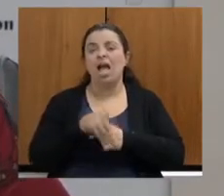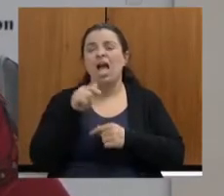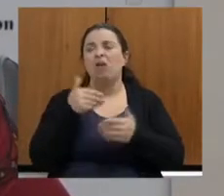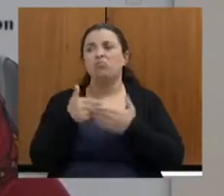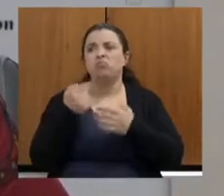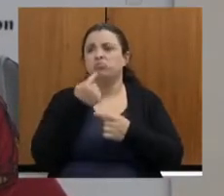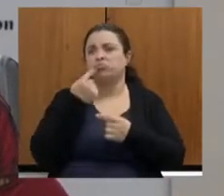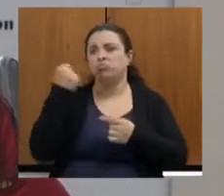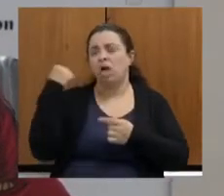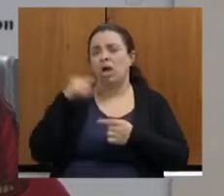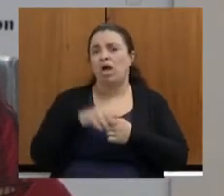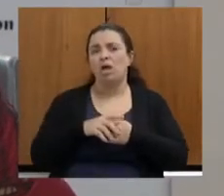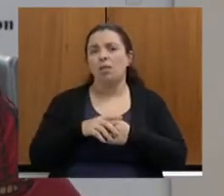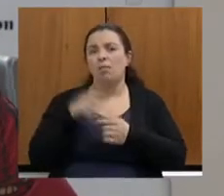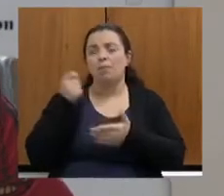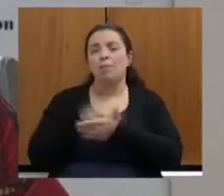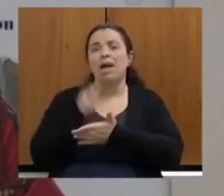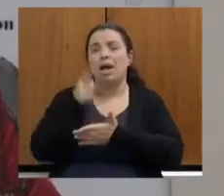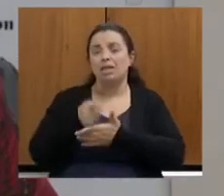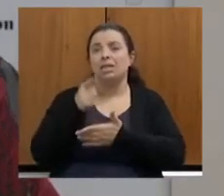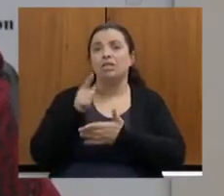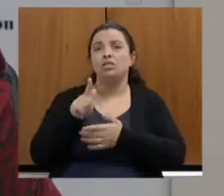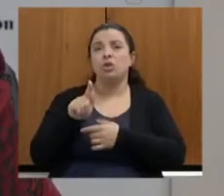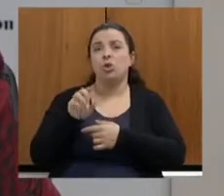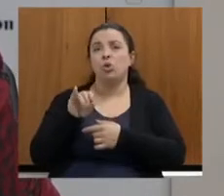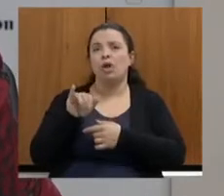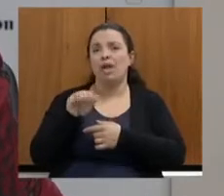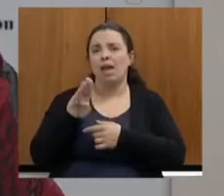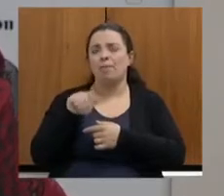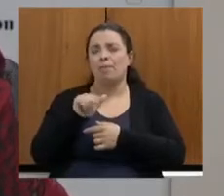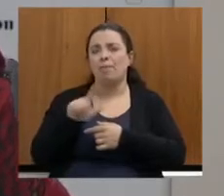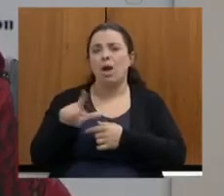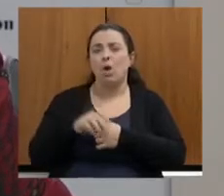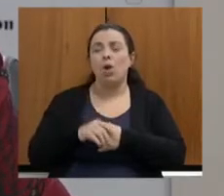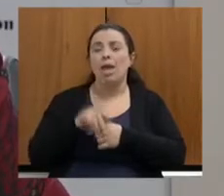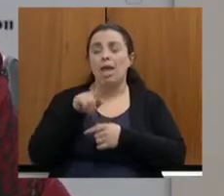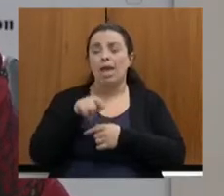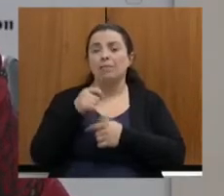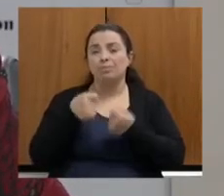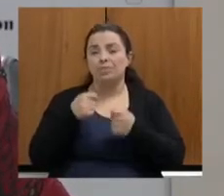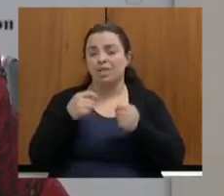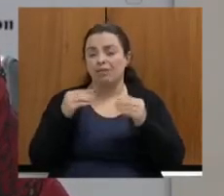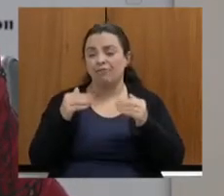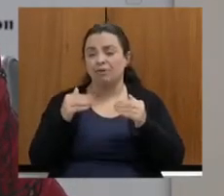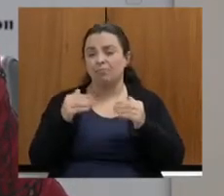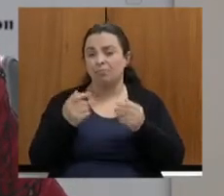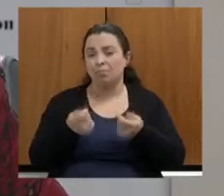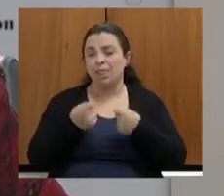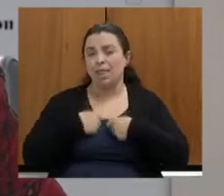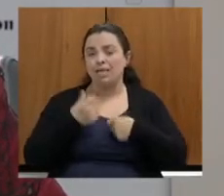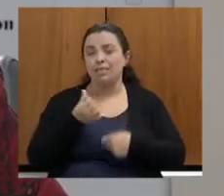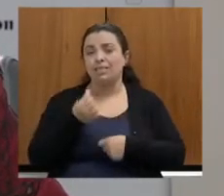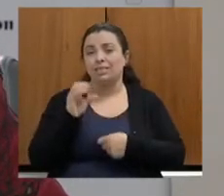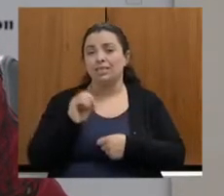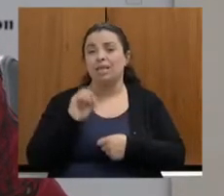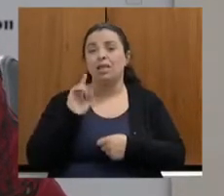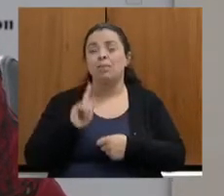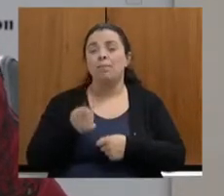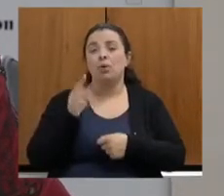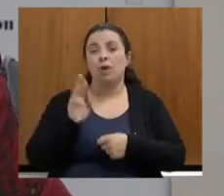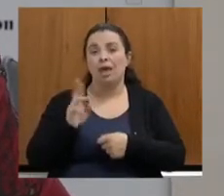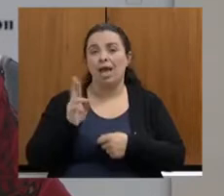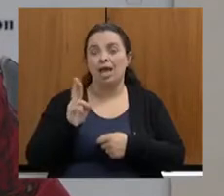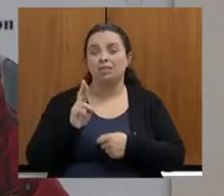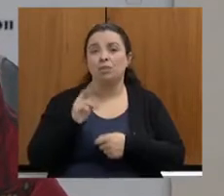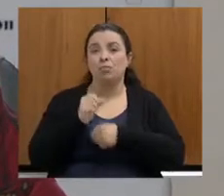dias agora eles me pagaram nesse Goiabal que por justa causa ele teria que dar pelo mínimo 60.000 reais se fosse a goiaba mais barata